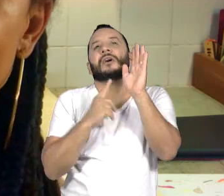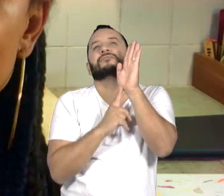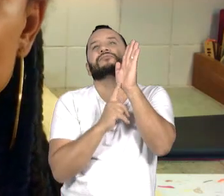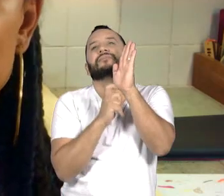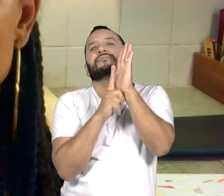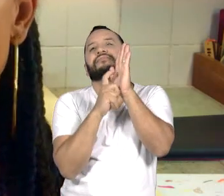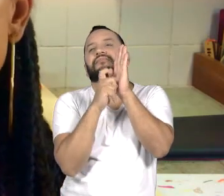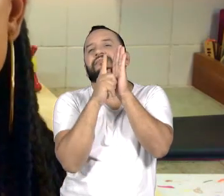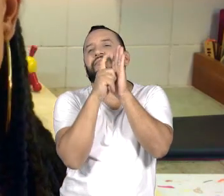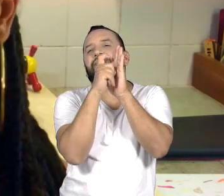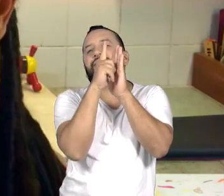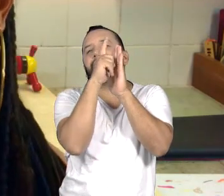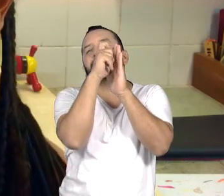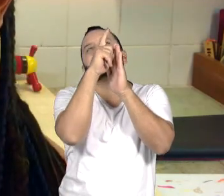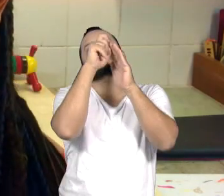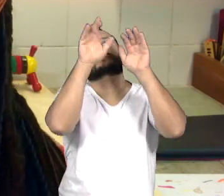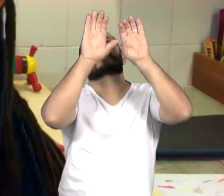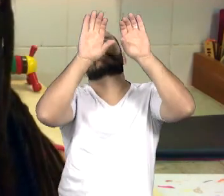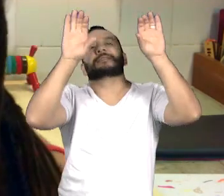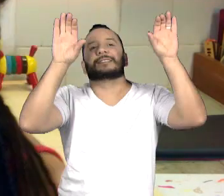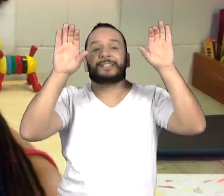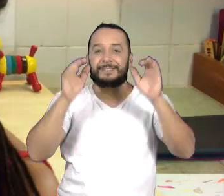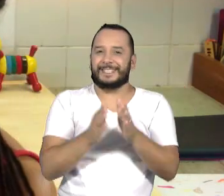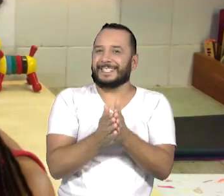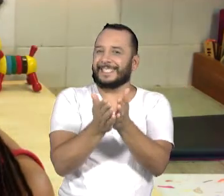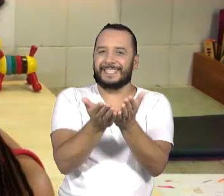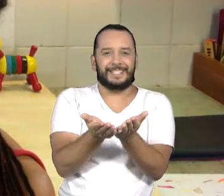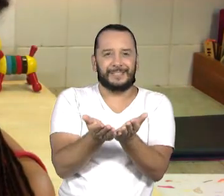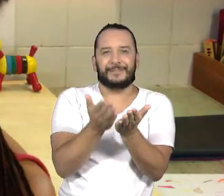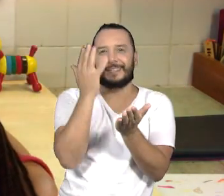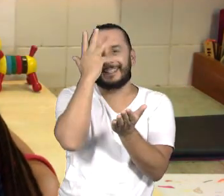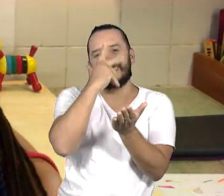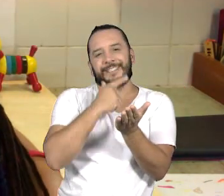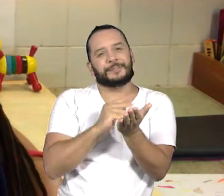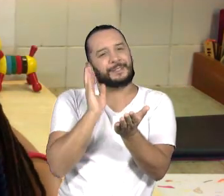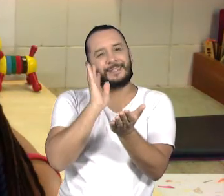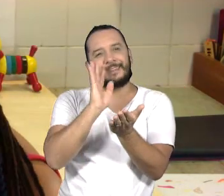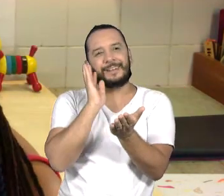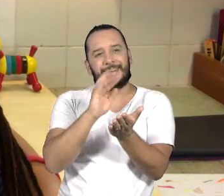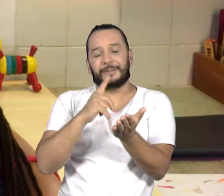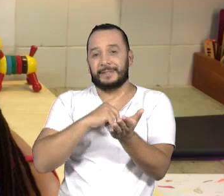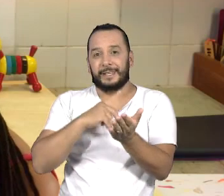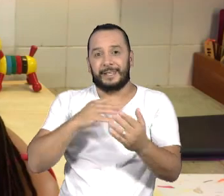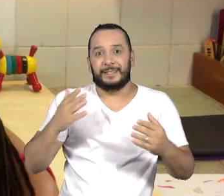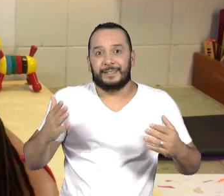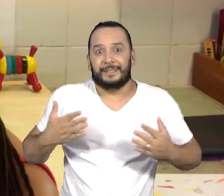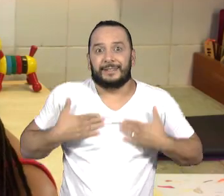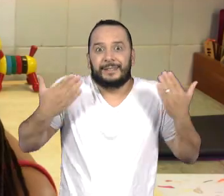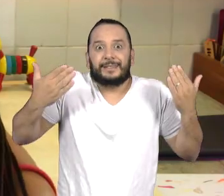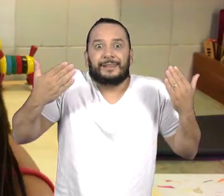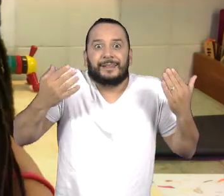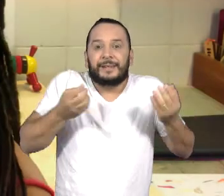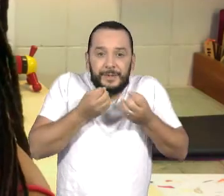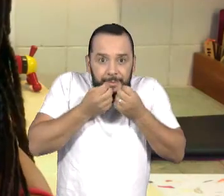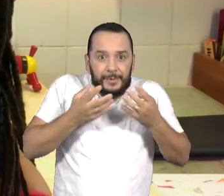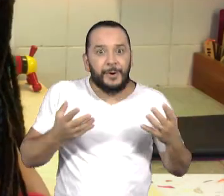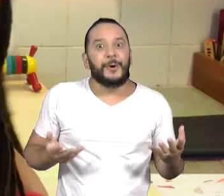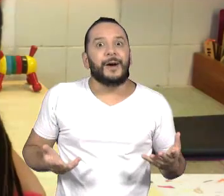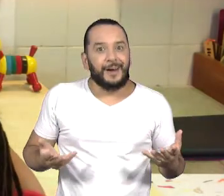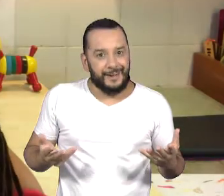esse livro é lindo muito legal que reserva surpresas impensáveis